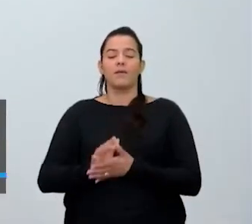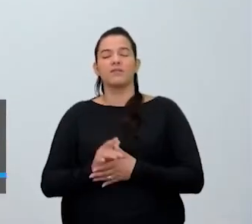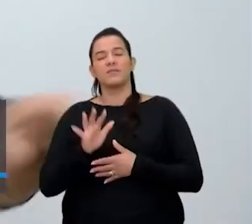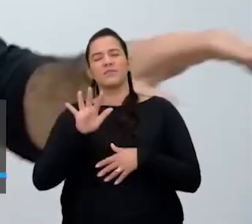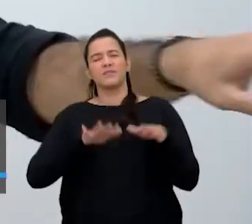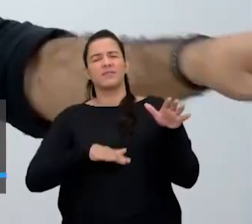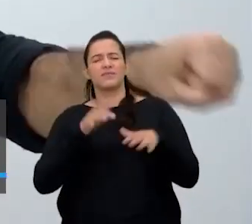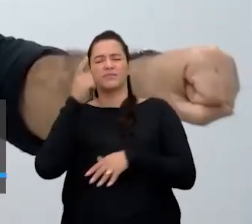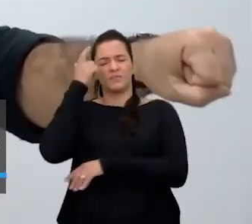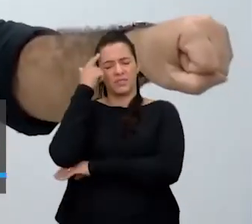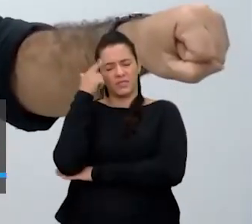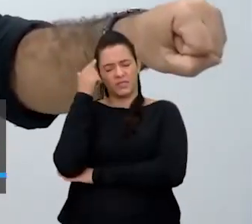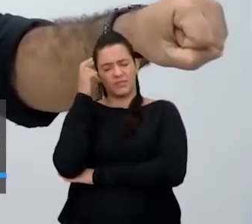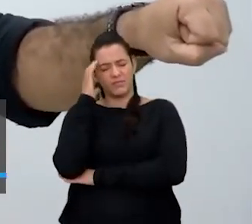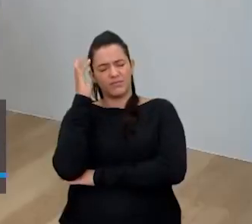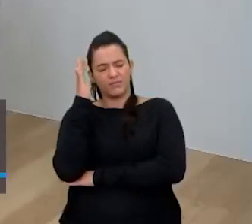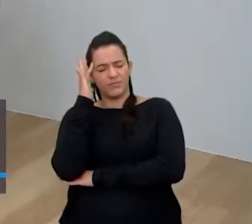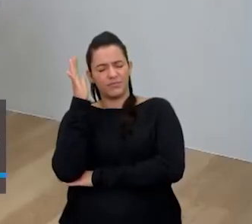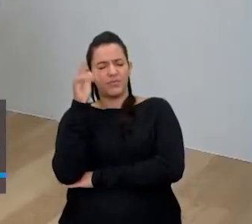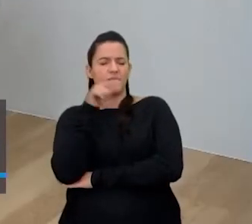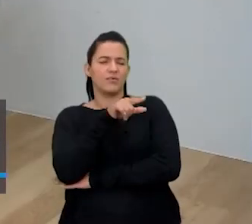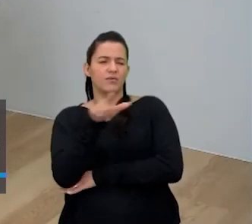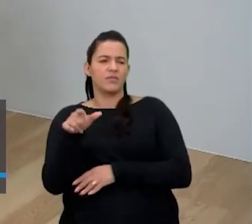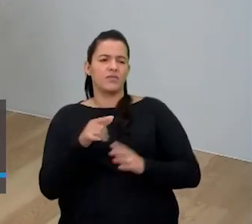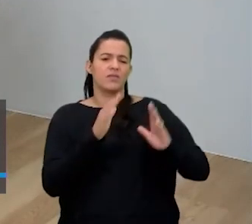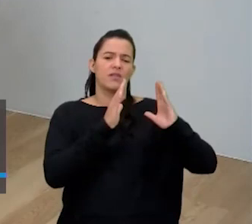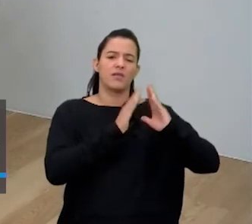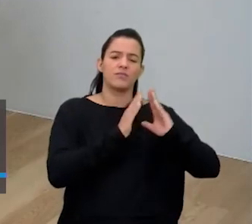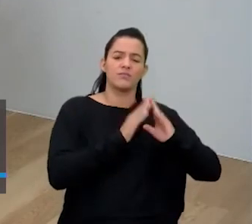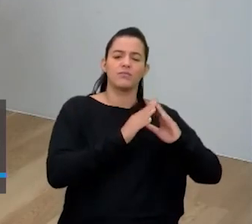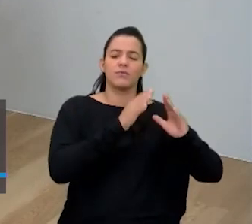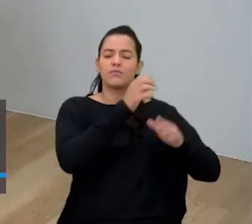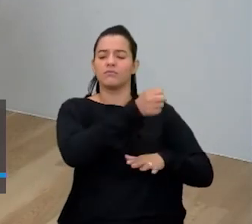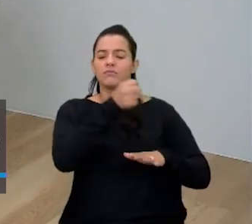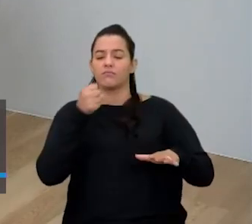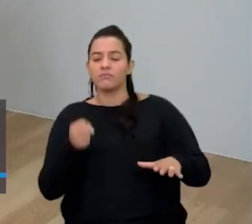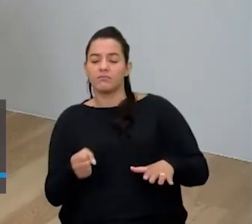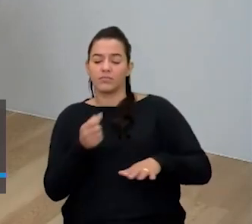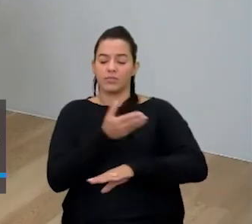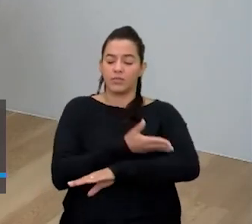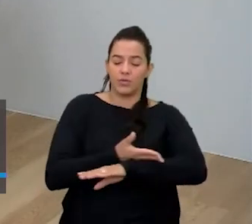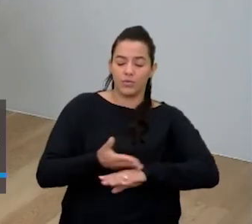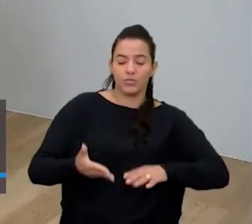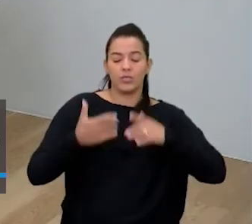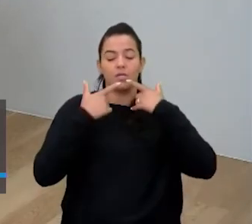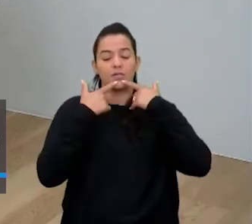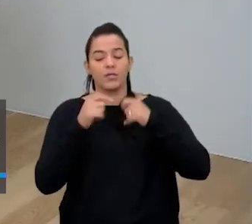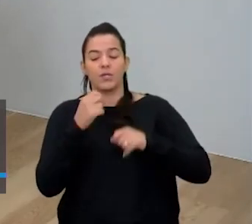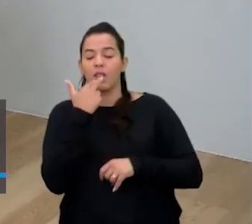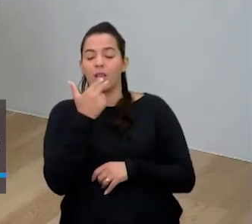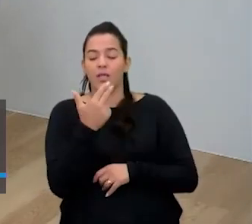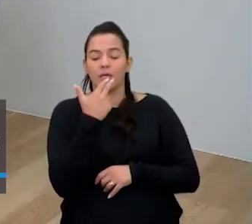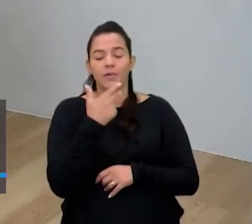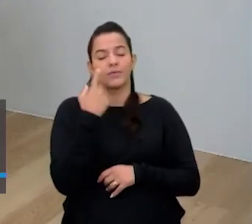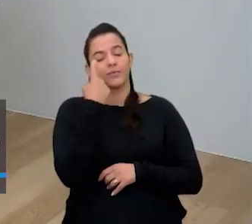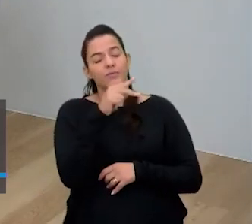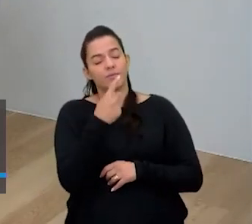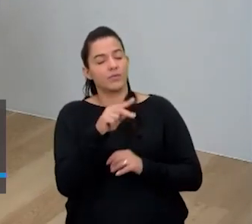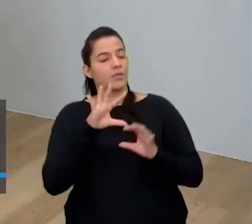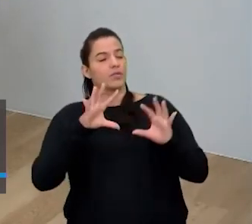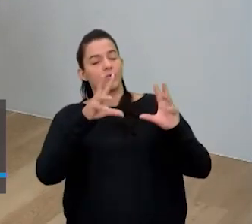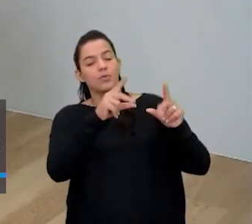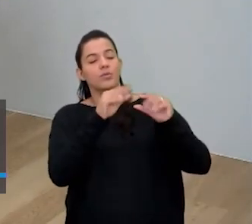imaginando, já pensou pegar você, tirar você da sua língua, sim, dos seus costumes, do seu espaço geográfico, da